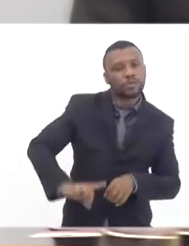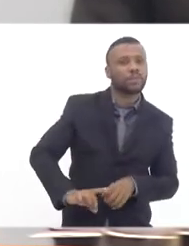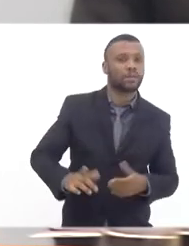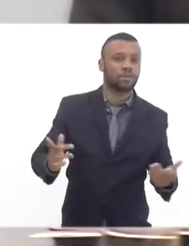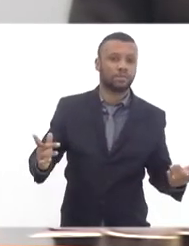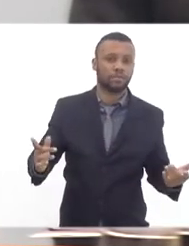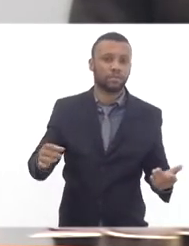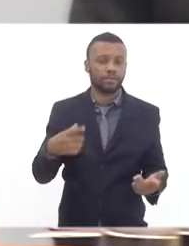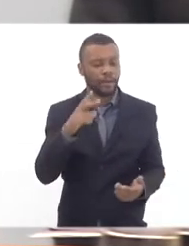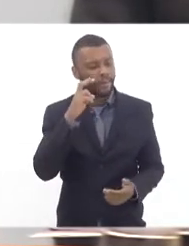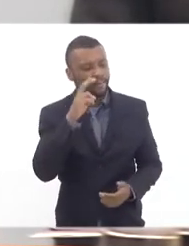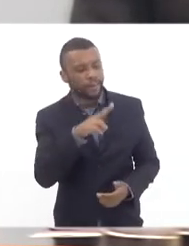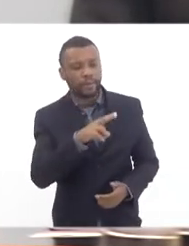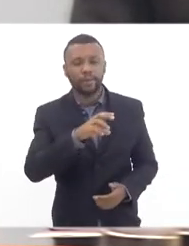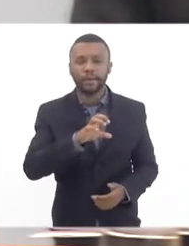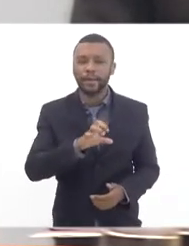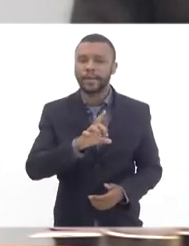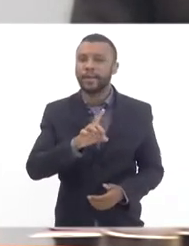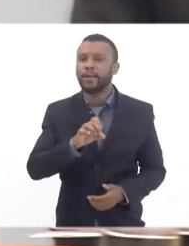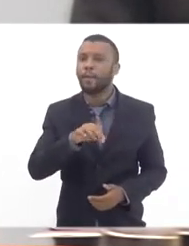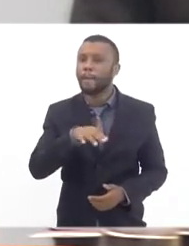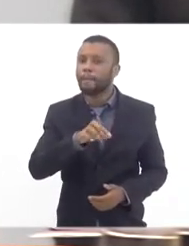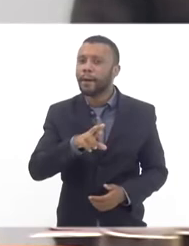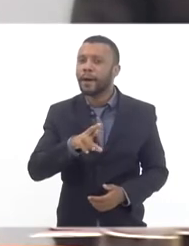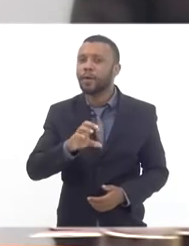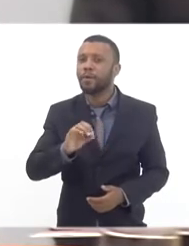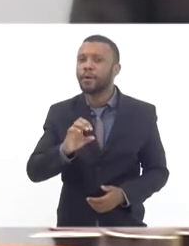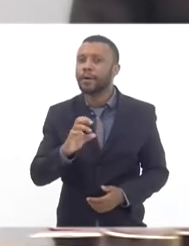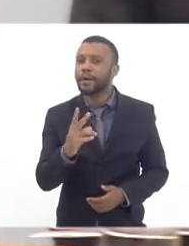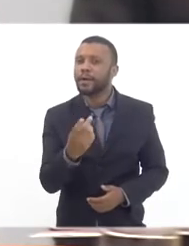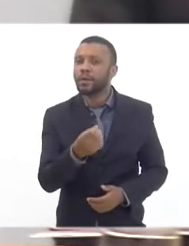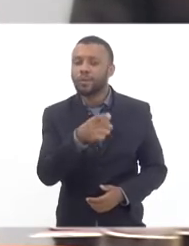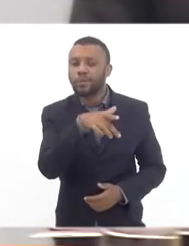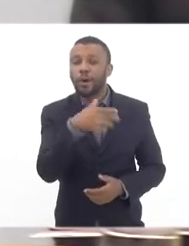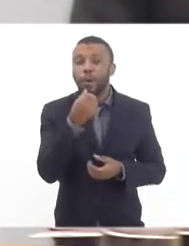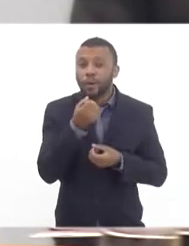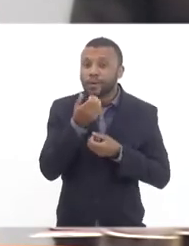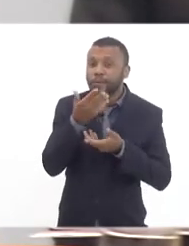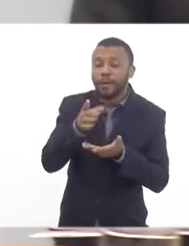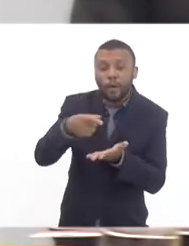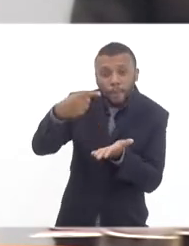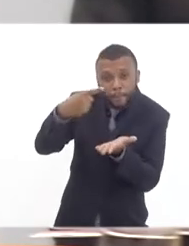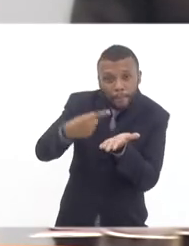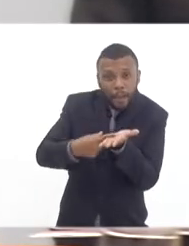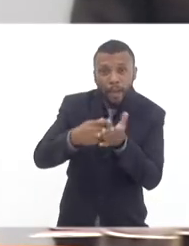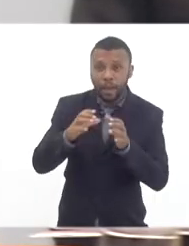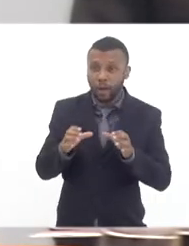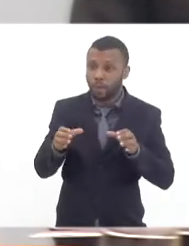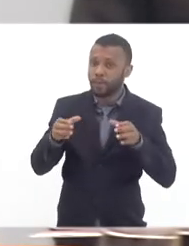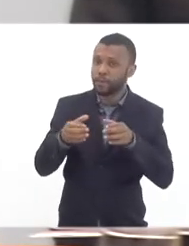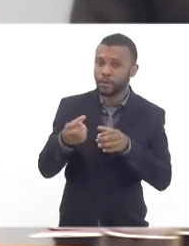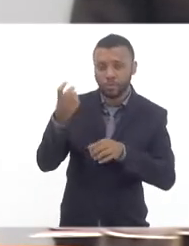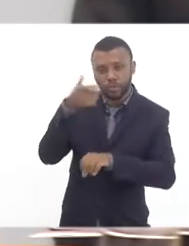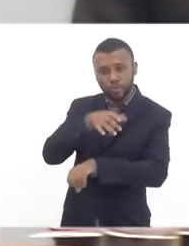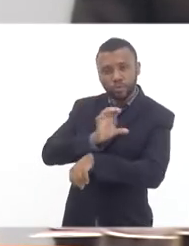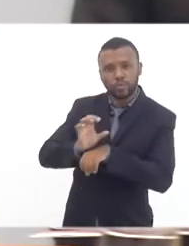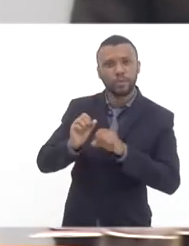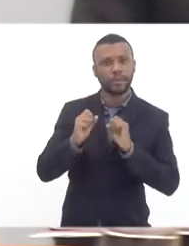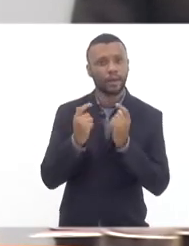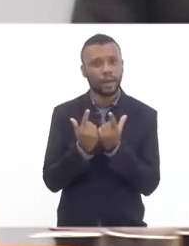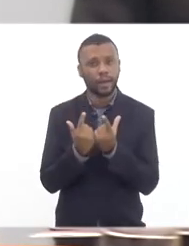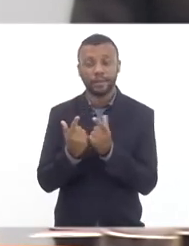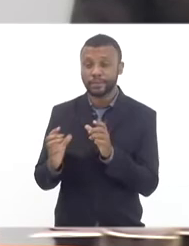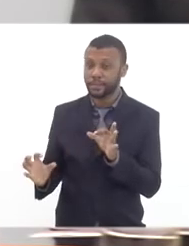estadual, presidente da Comissão de Cultura, com esse depoimento, comprometendo a Comissão de Cultura dessa casa com esse projeto de